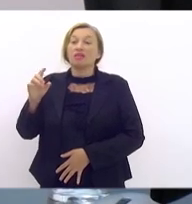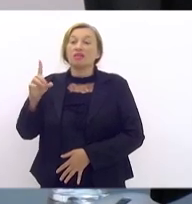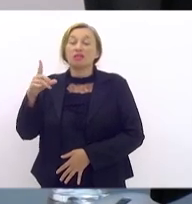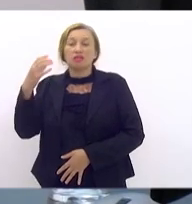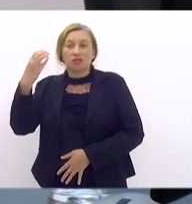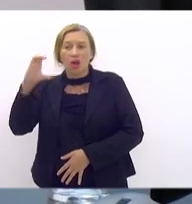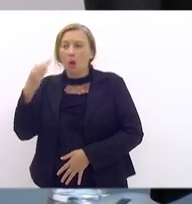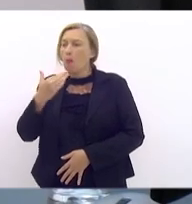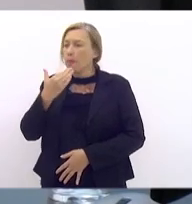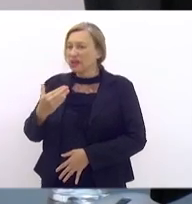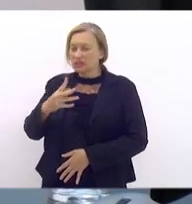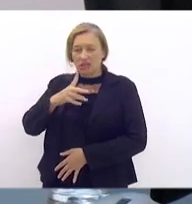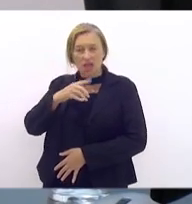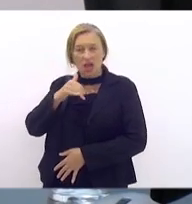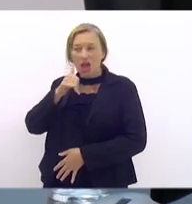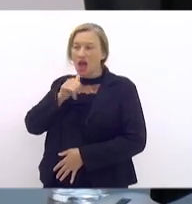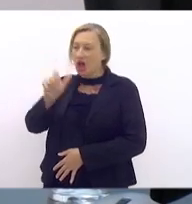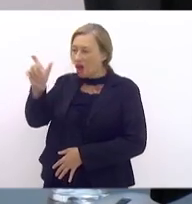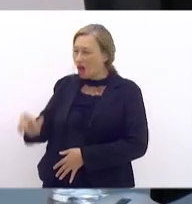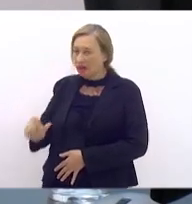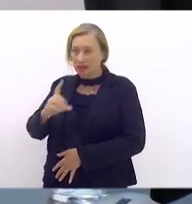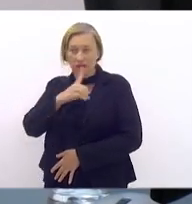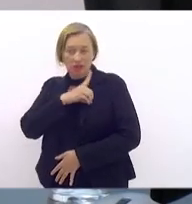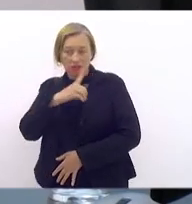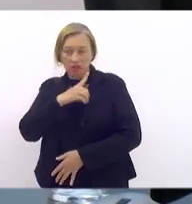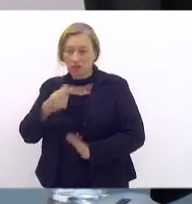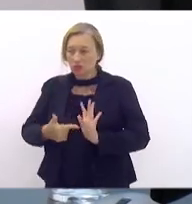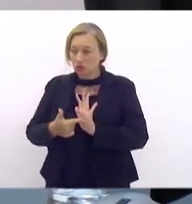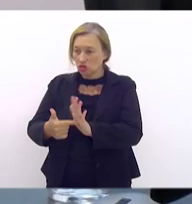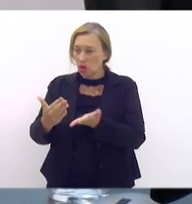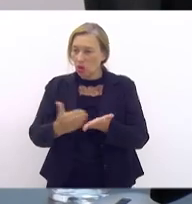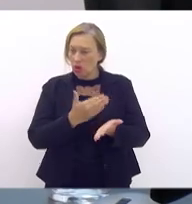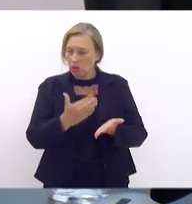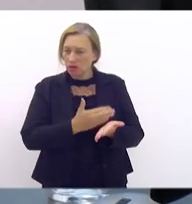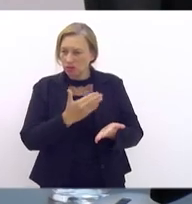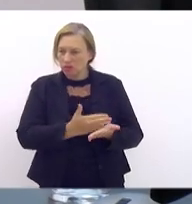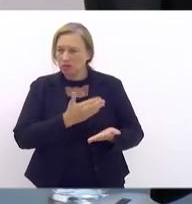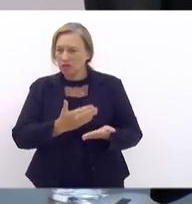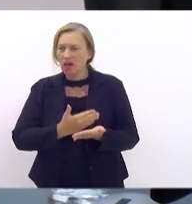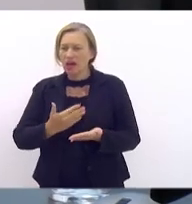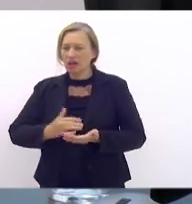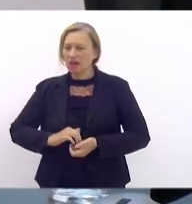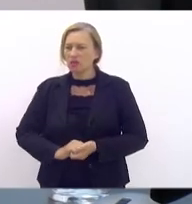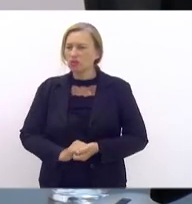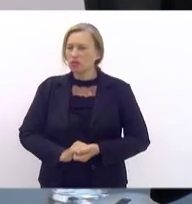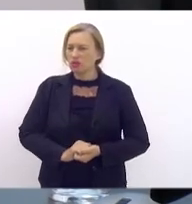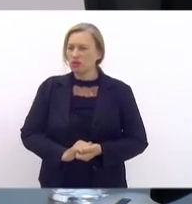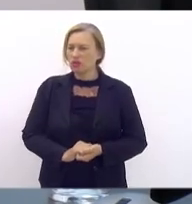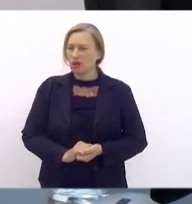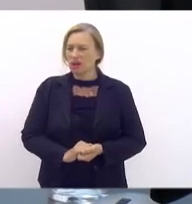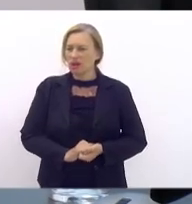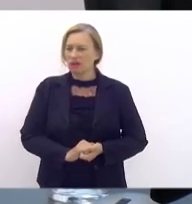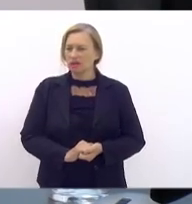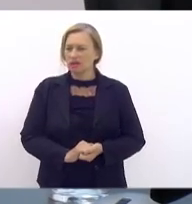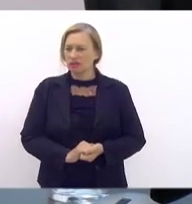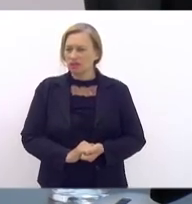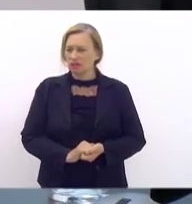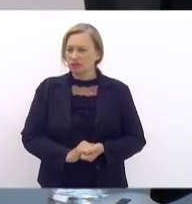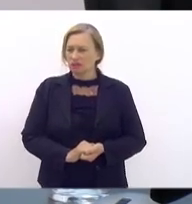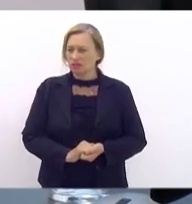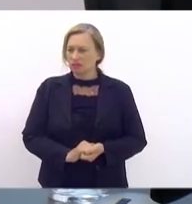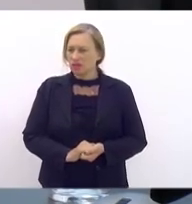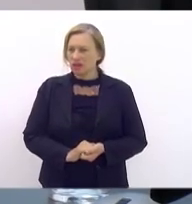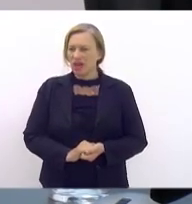muito solícita de nos mostrar um álbum Primeiro ela disse que não existia álbum era um mosaico de imagens de